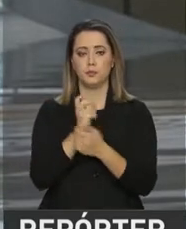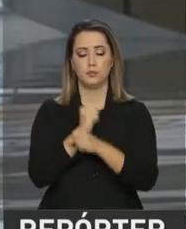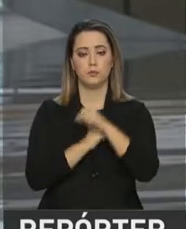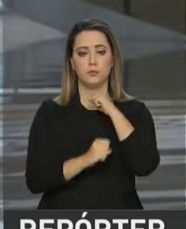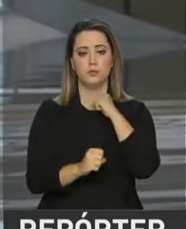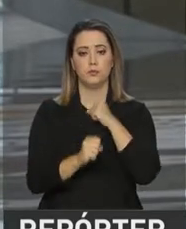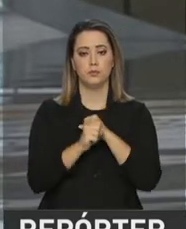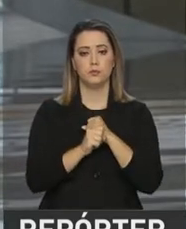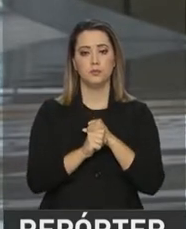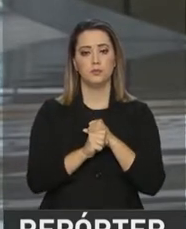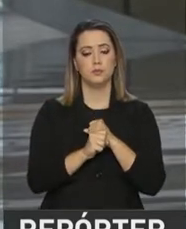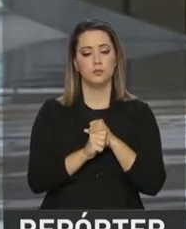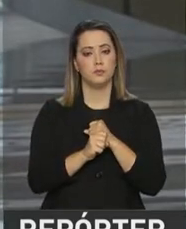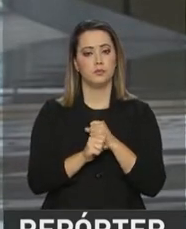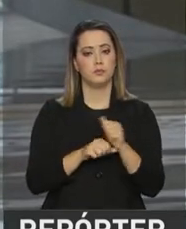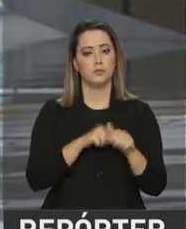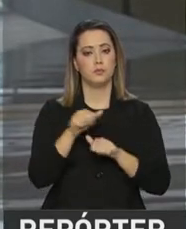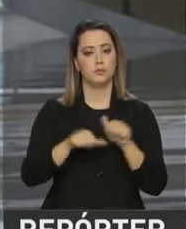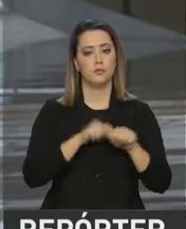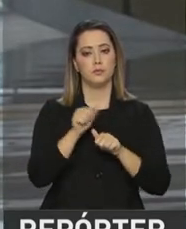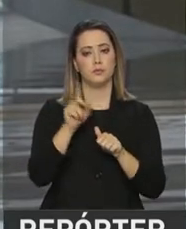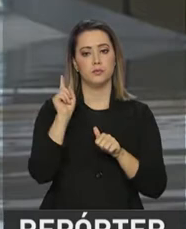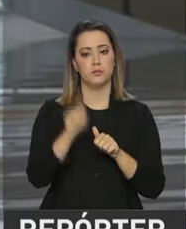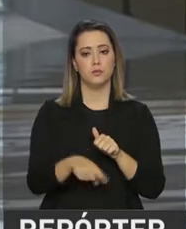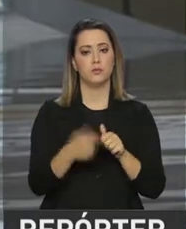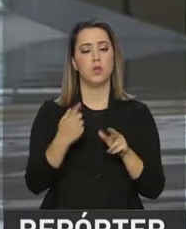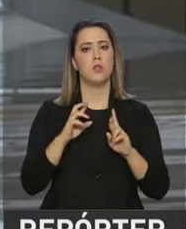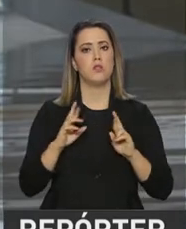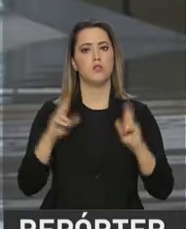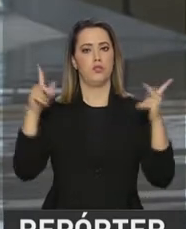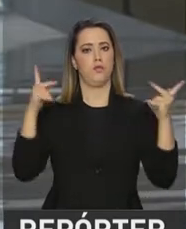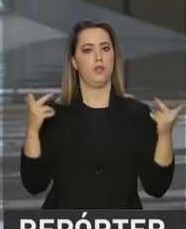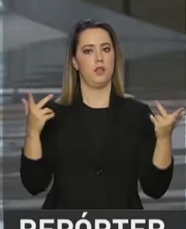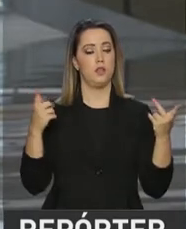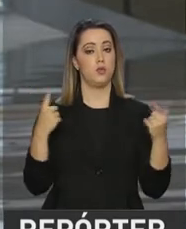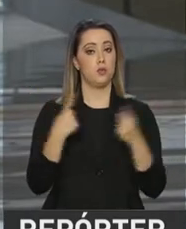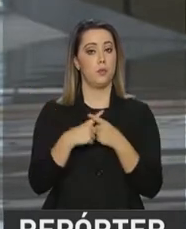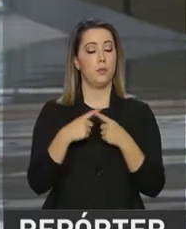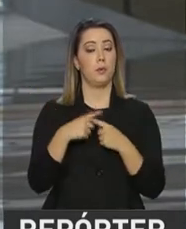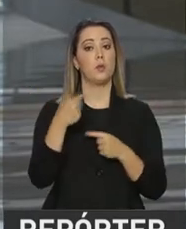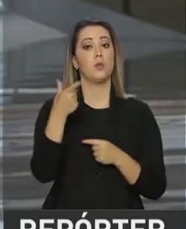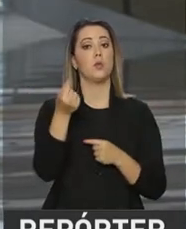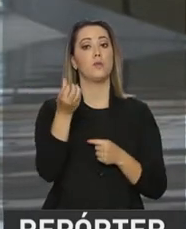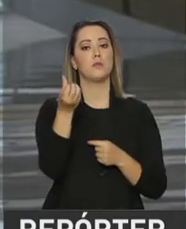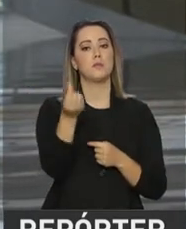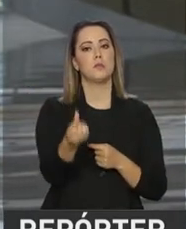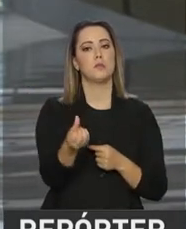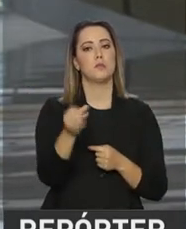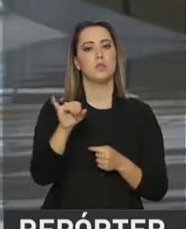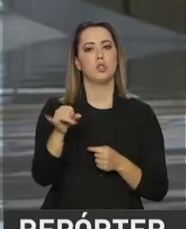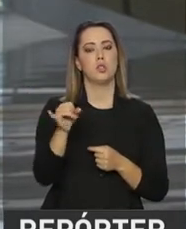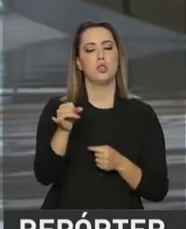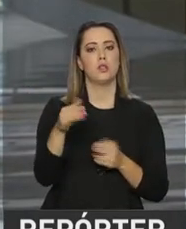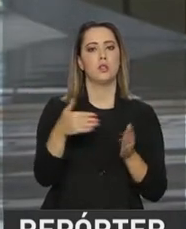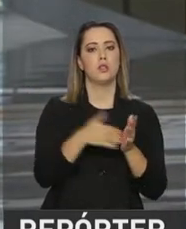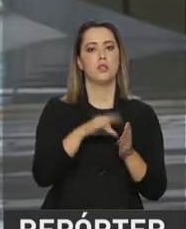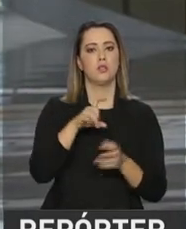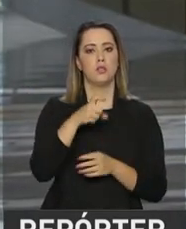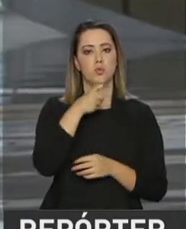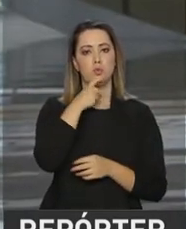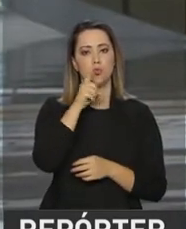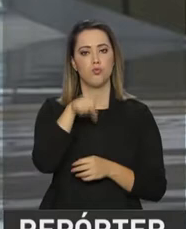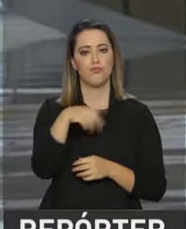há a mudança ela é drástica porque em 2016 de janeiro a julho o dado era